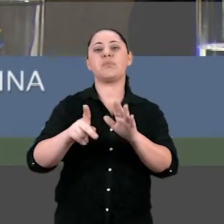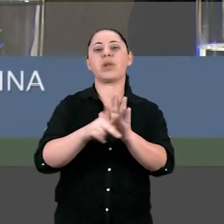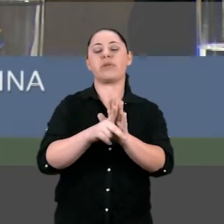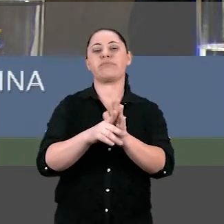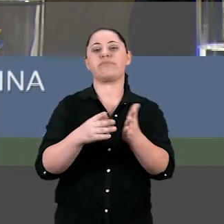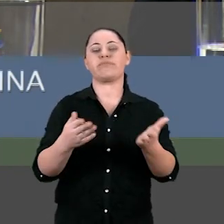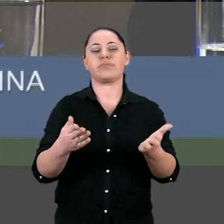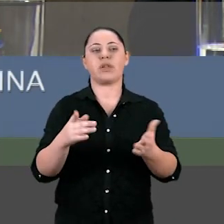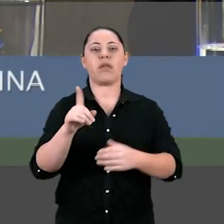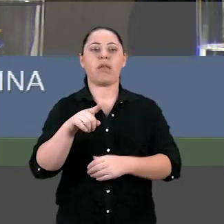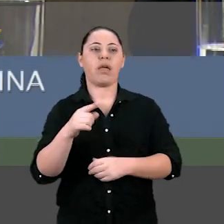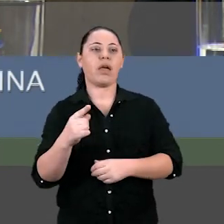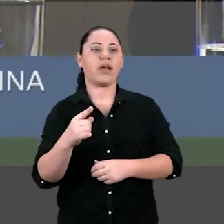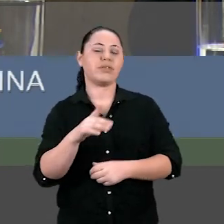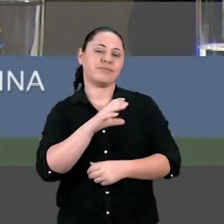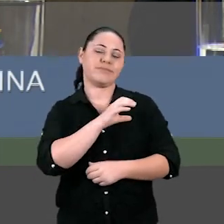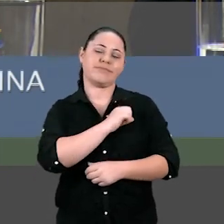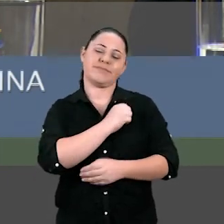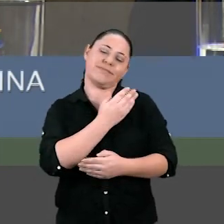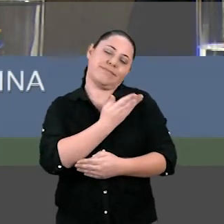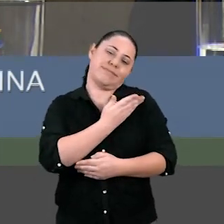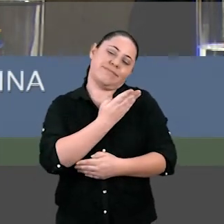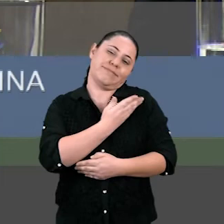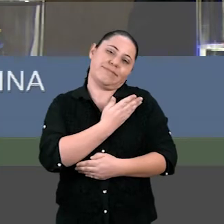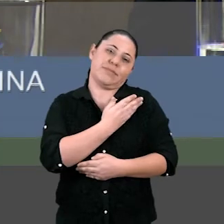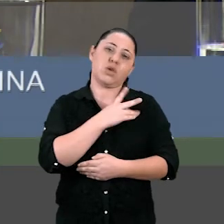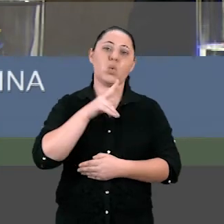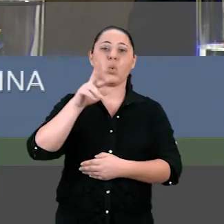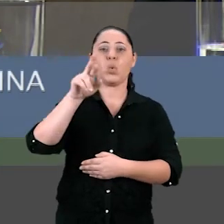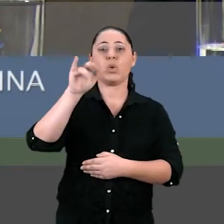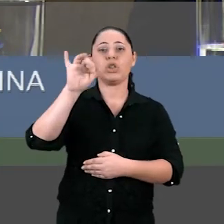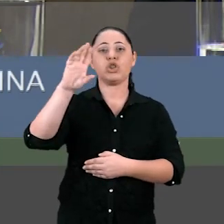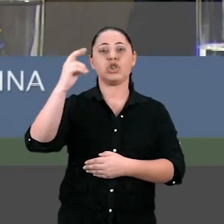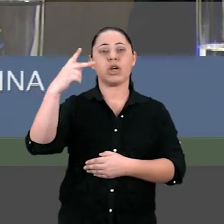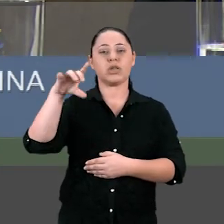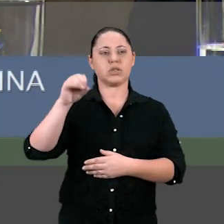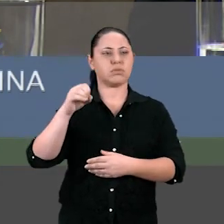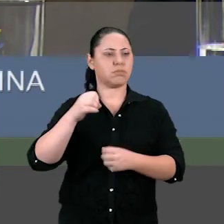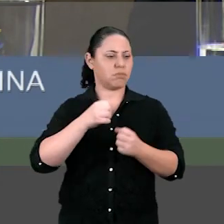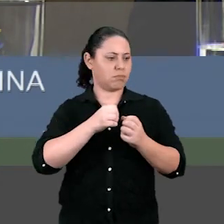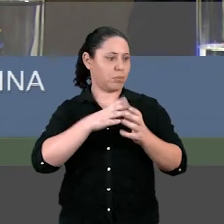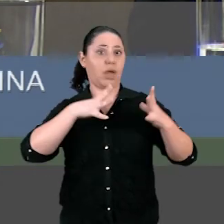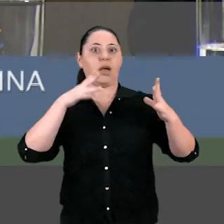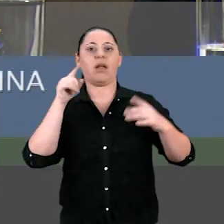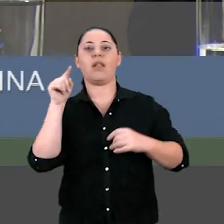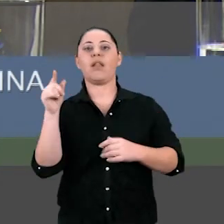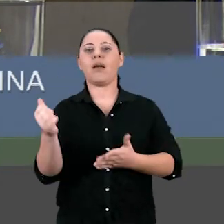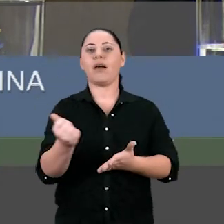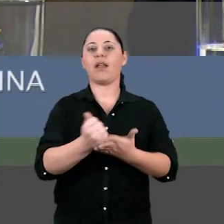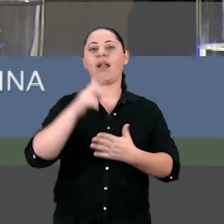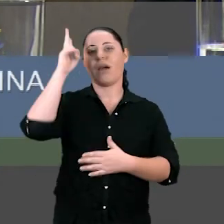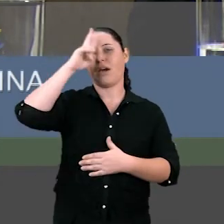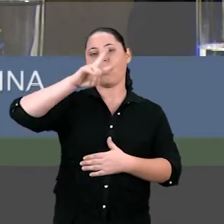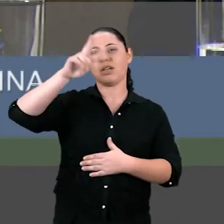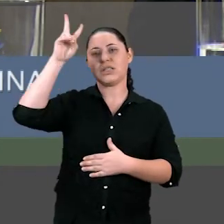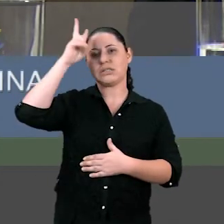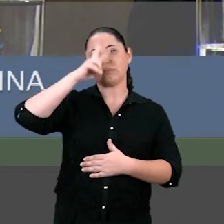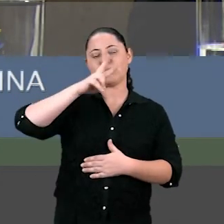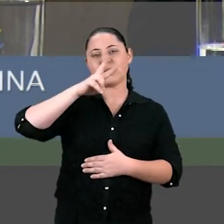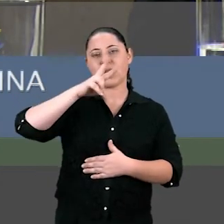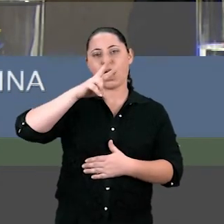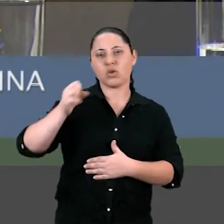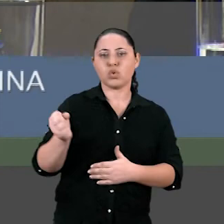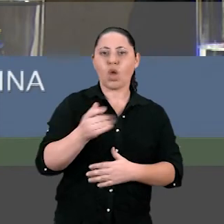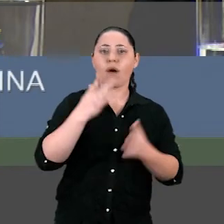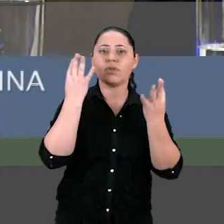E o meu querido Richard, que, de uma forma brilhante, nos recorda,